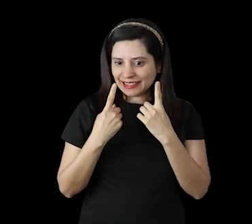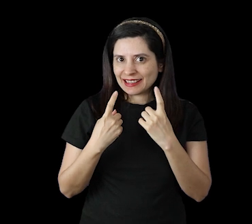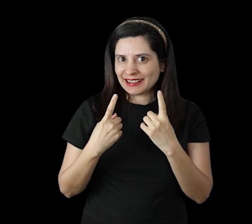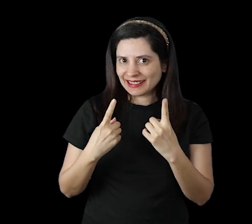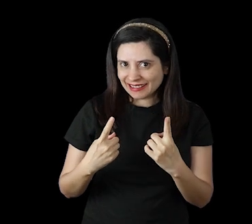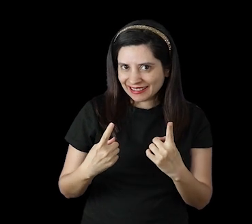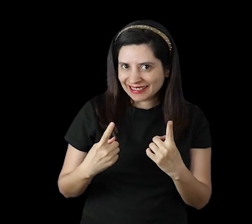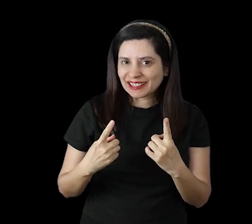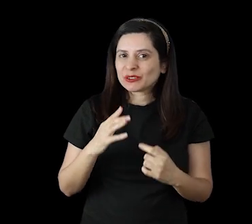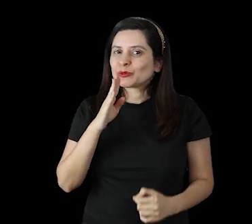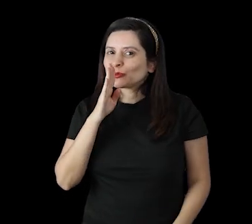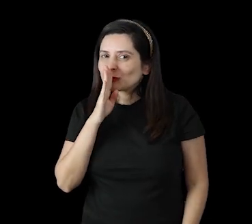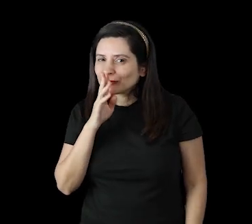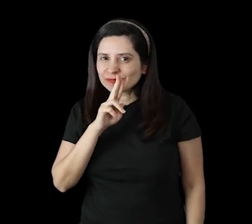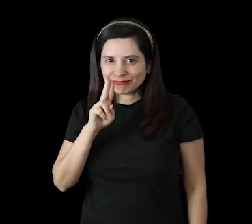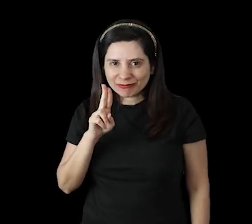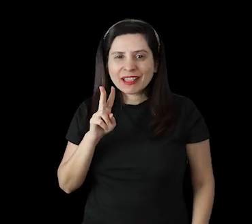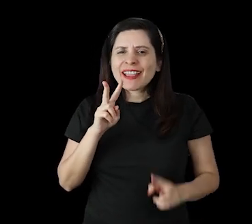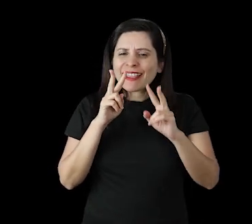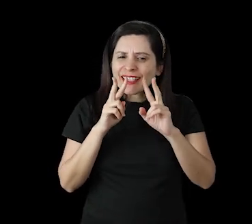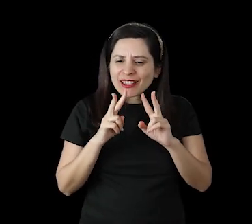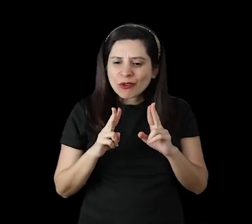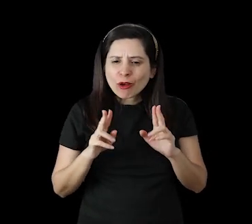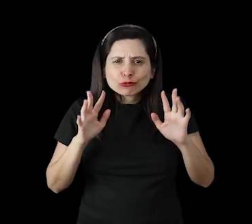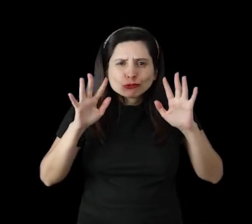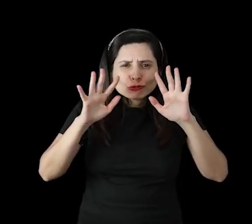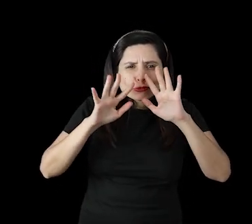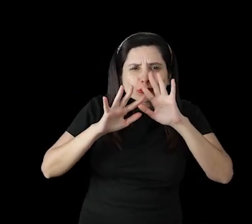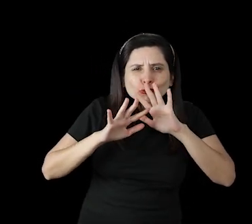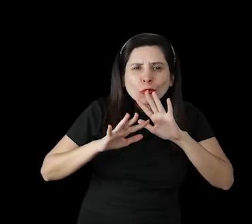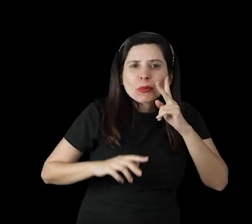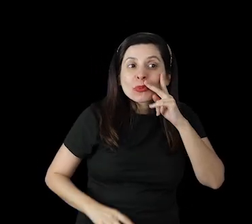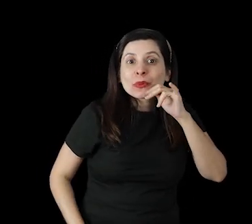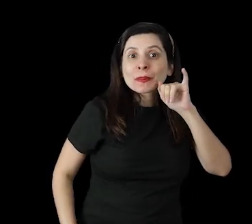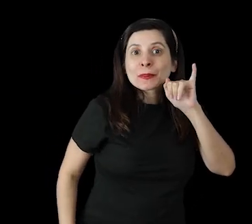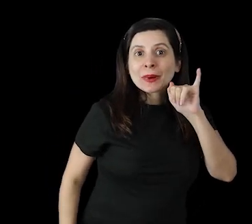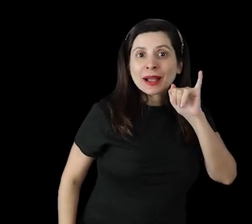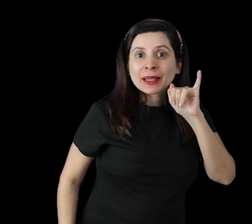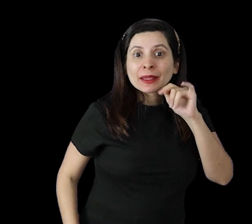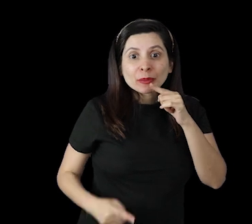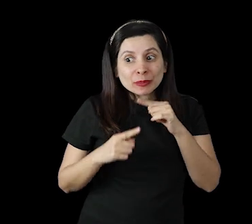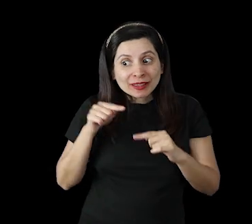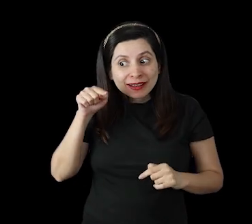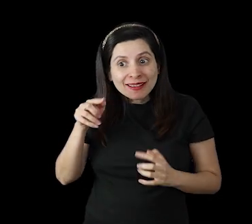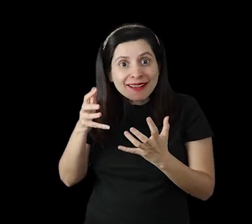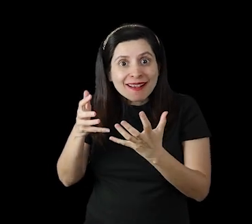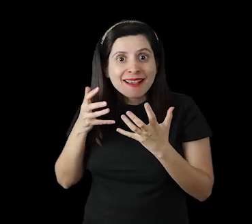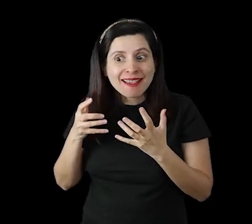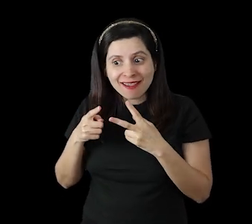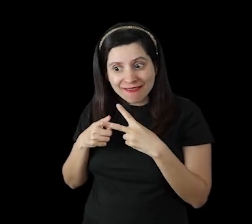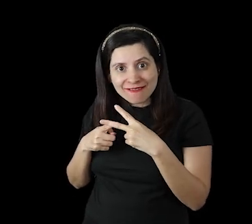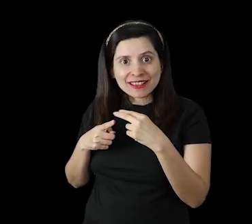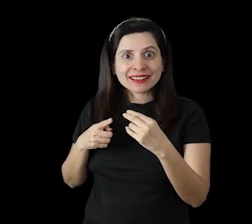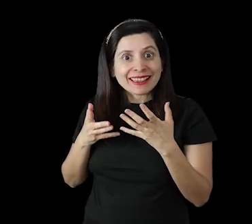fez voto de silêncio, e ele é como se fosse a sombra do pai, né? Porque ele quer vencer, ele quer participar